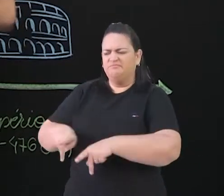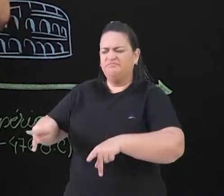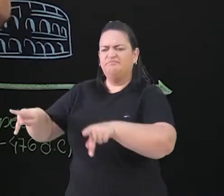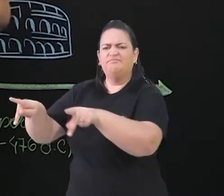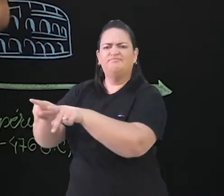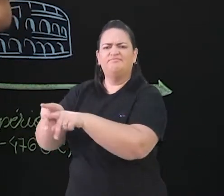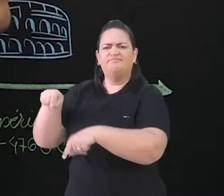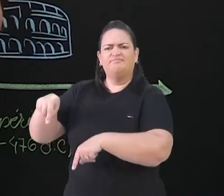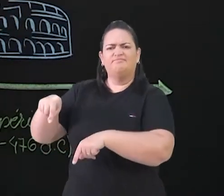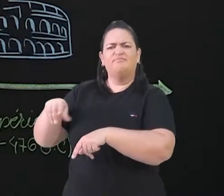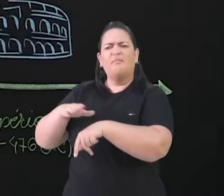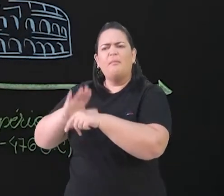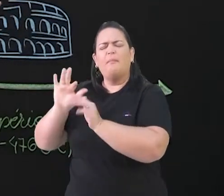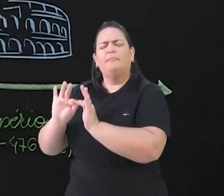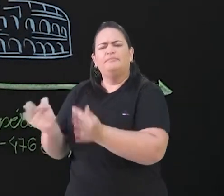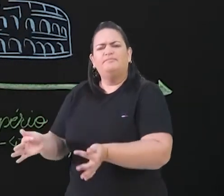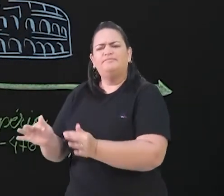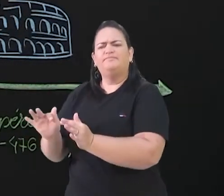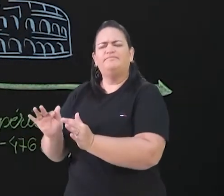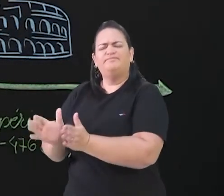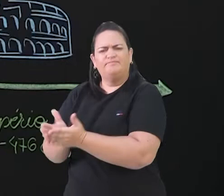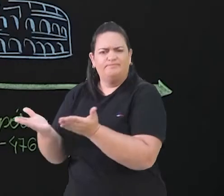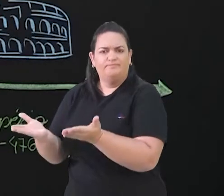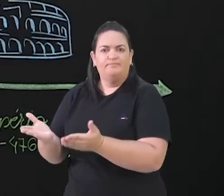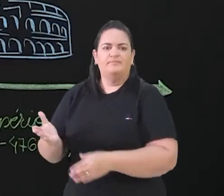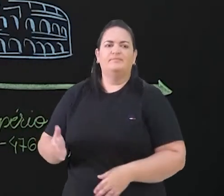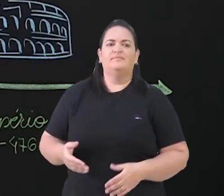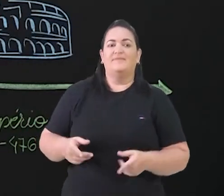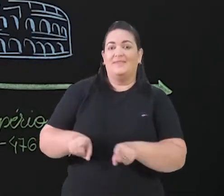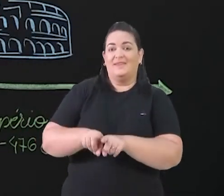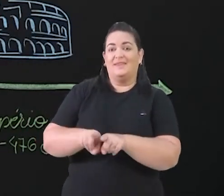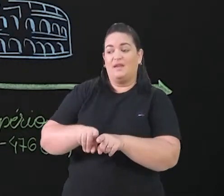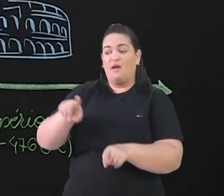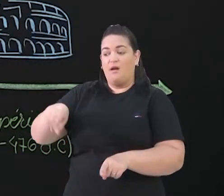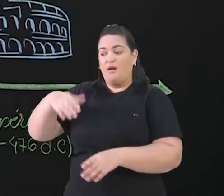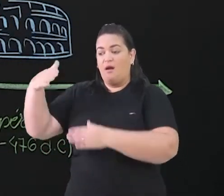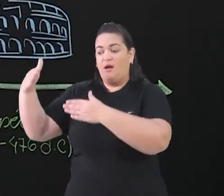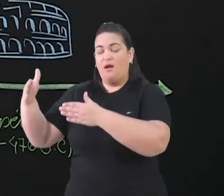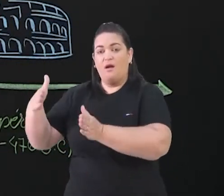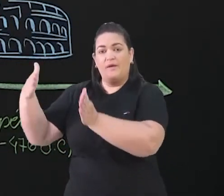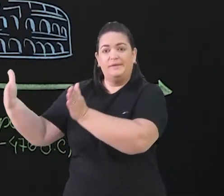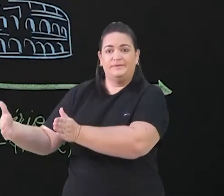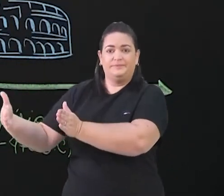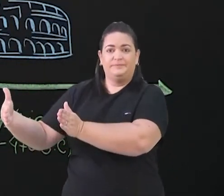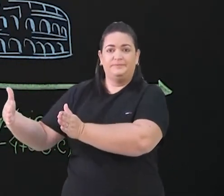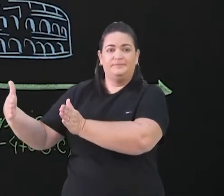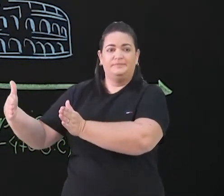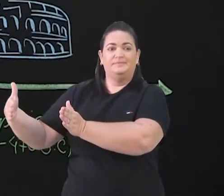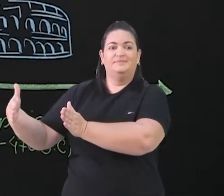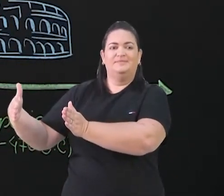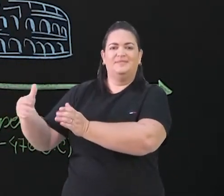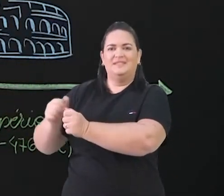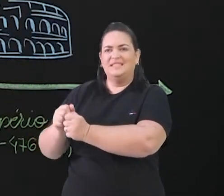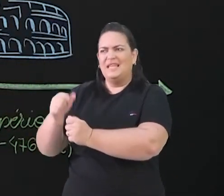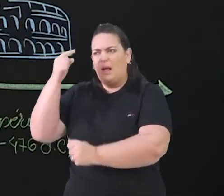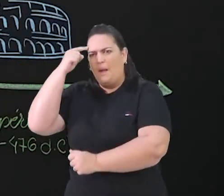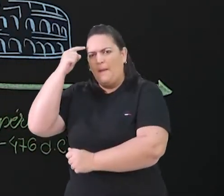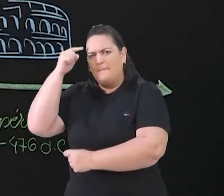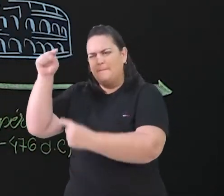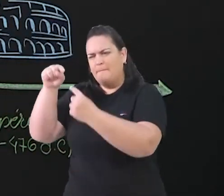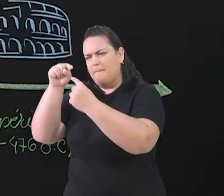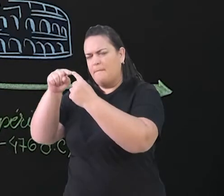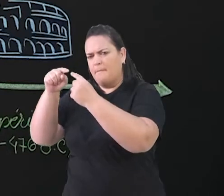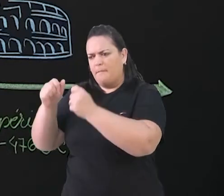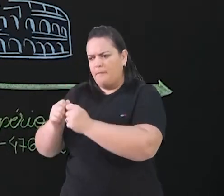digamos assim, menos privilegiada. E depois, já associada à ideia de expansão, a um aumento do território